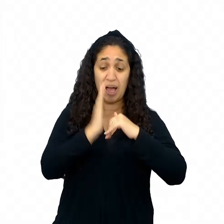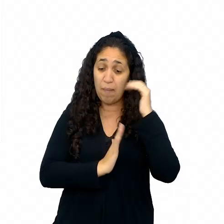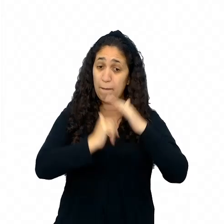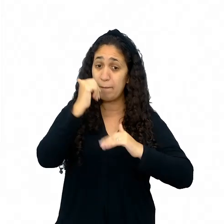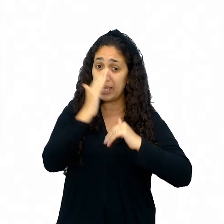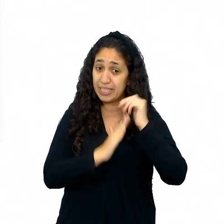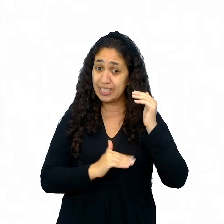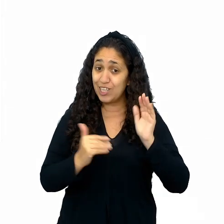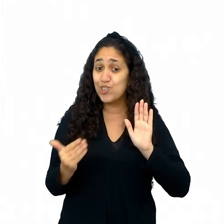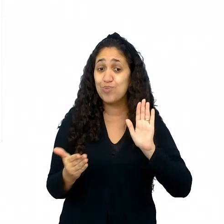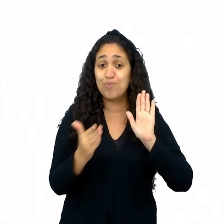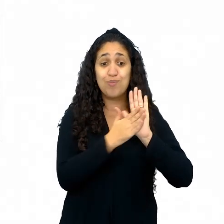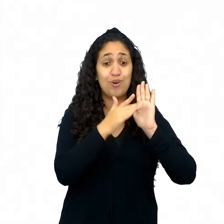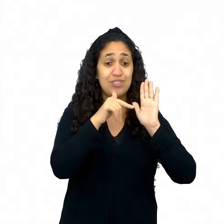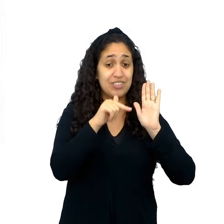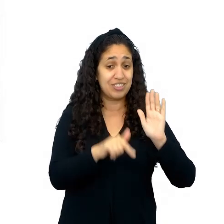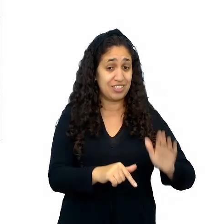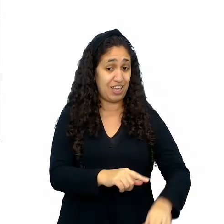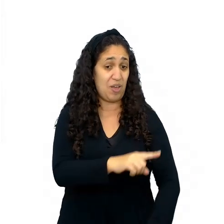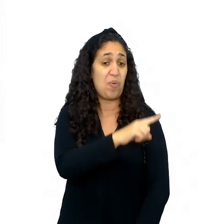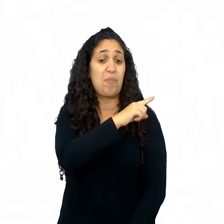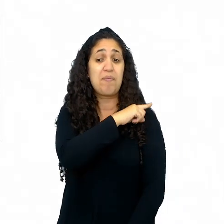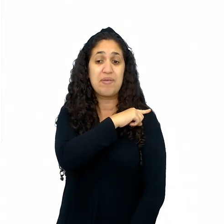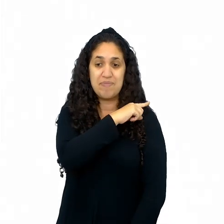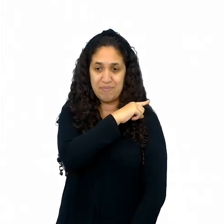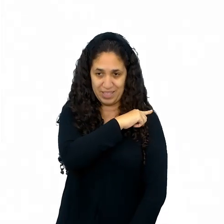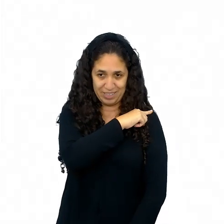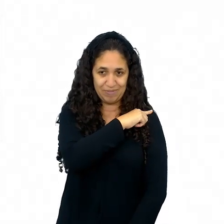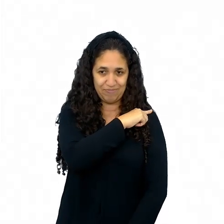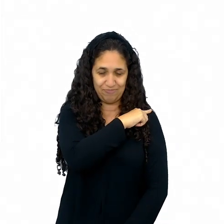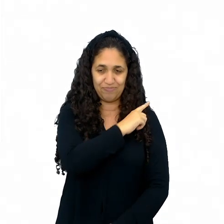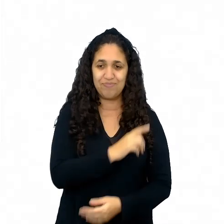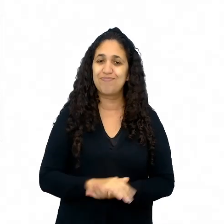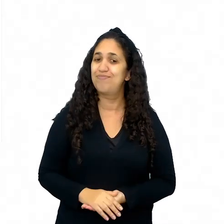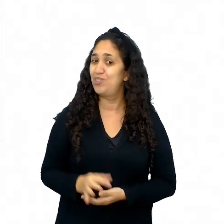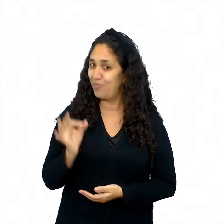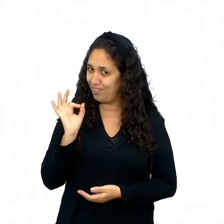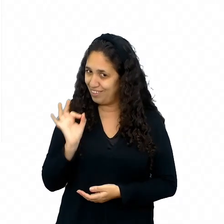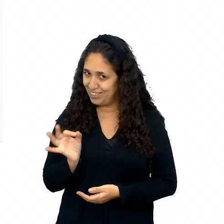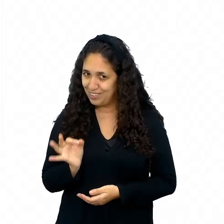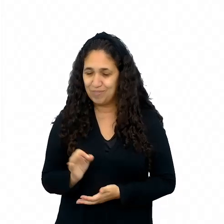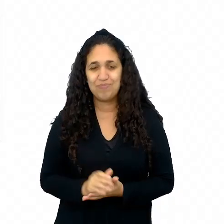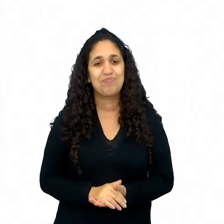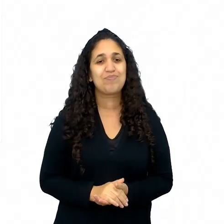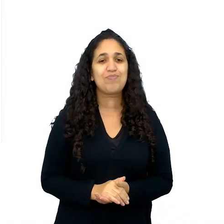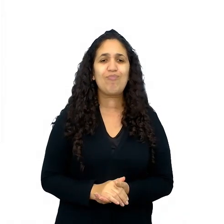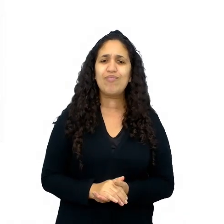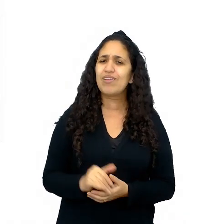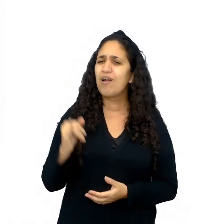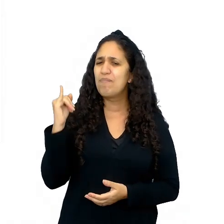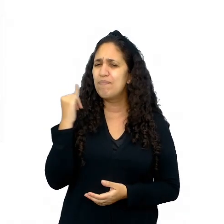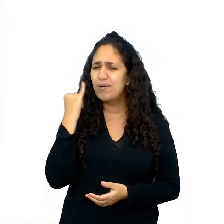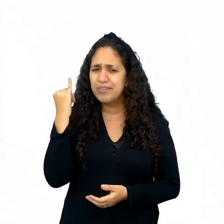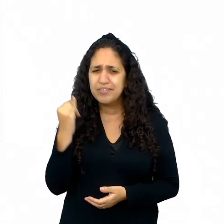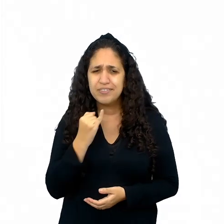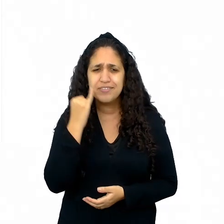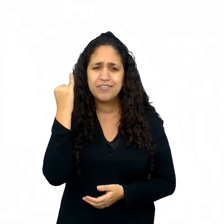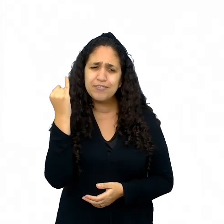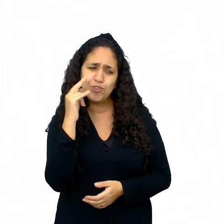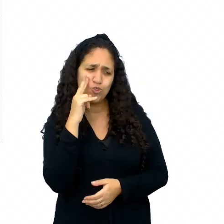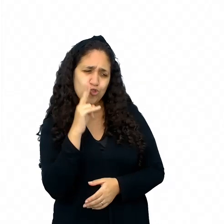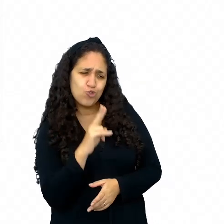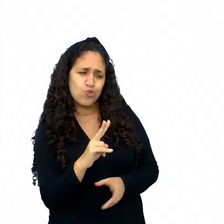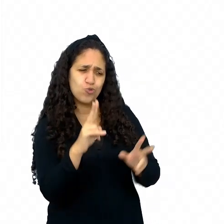estão previstas para ele aqui na primeira série do ensino médio, correto? Então, é sempre importante olhar para as habilidades